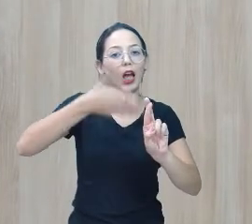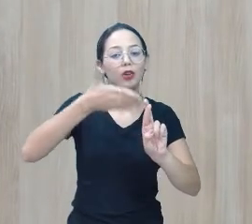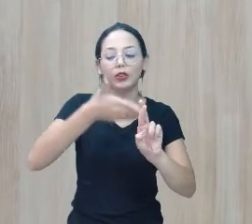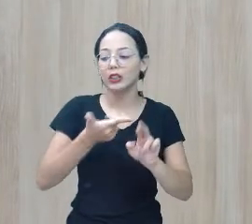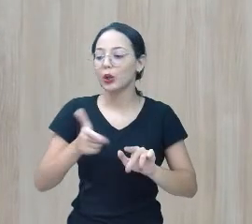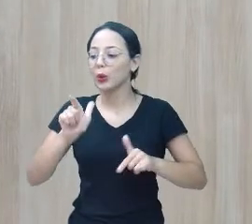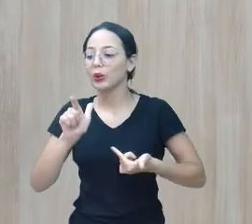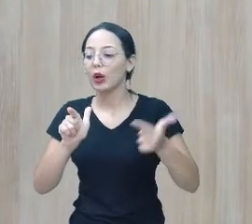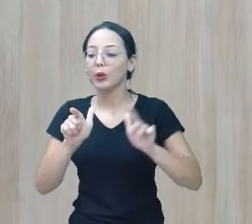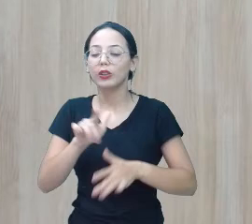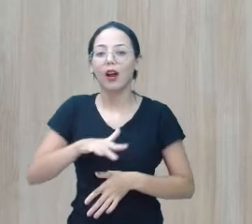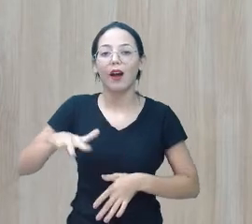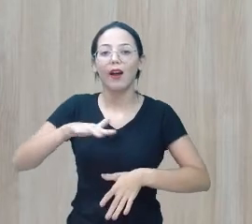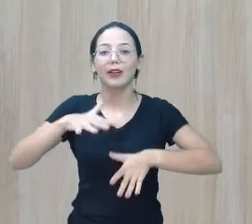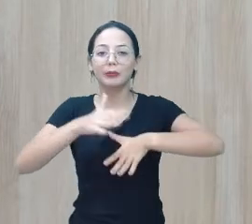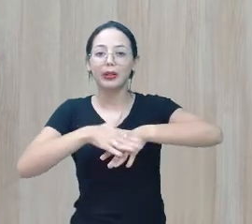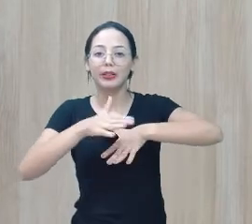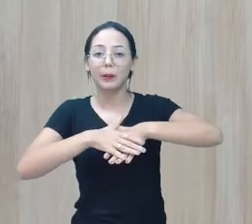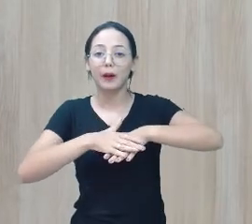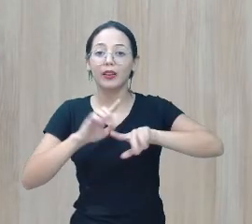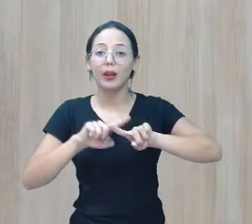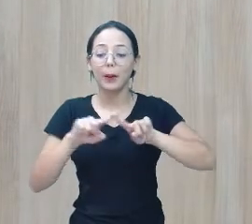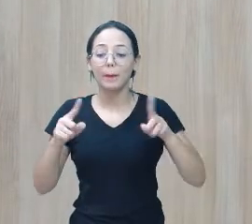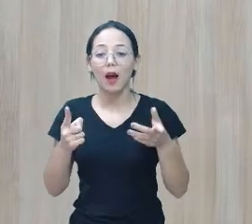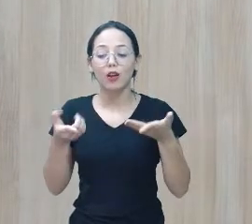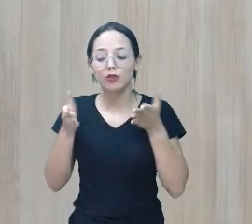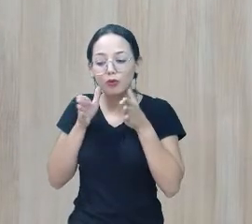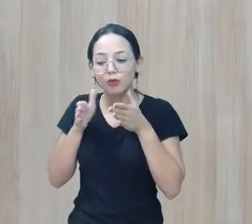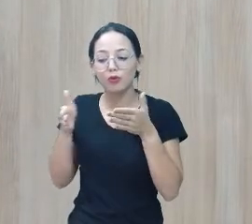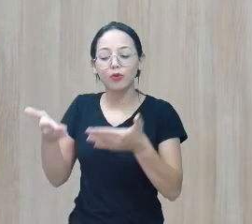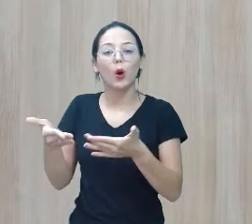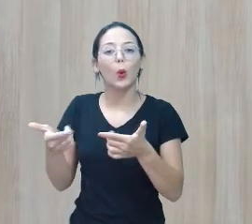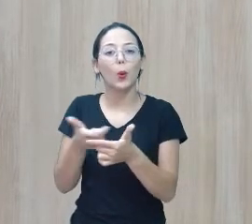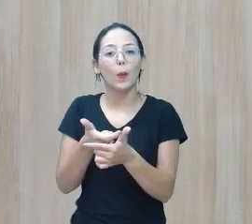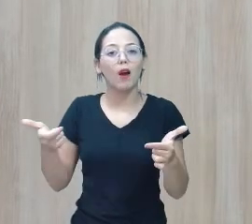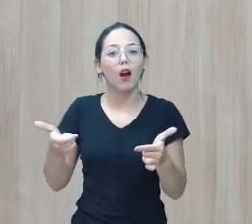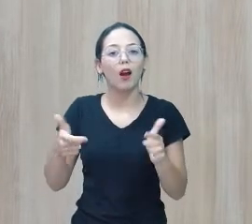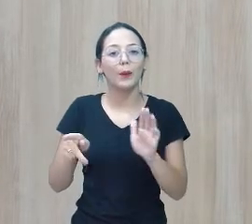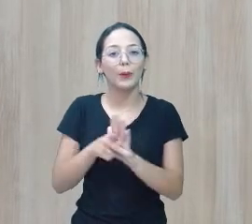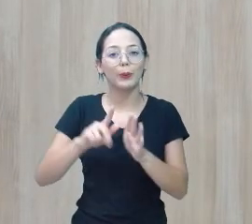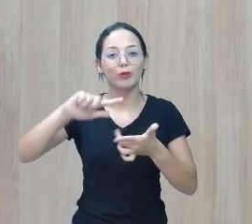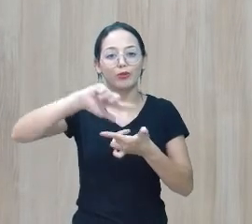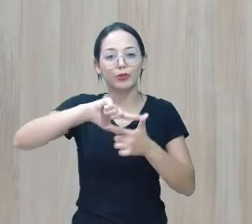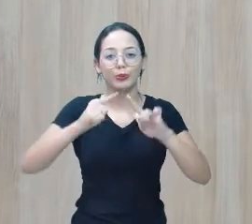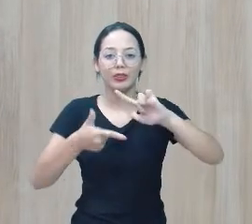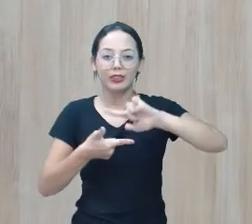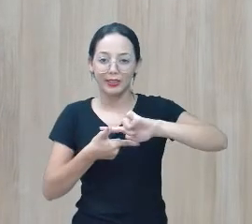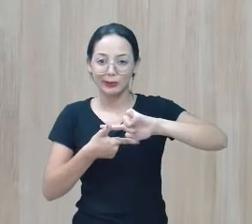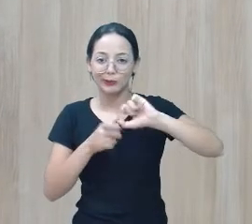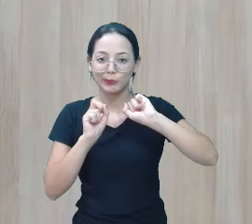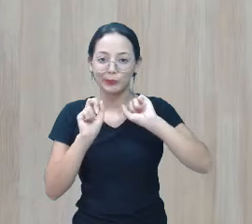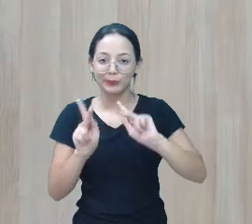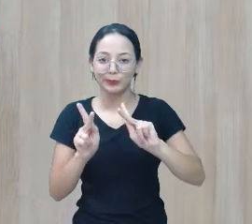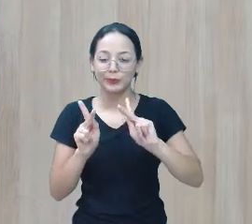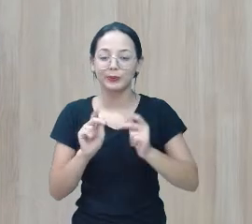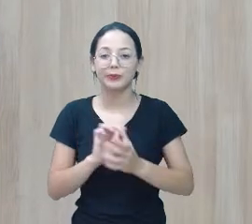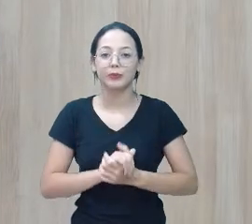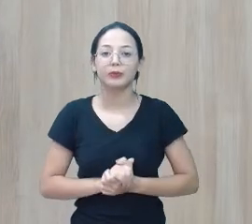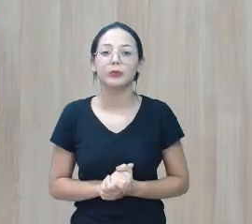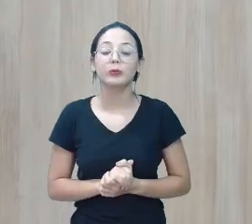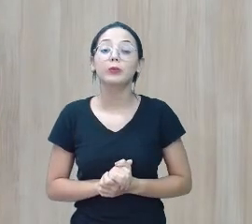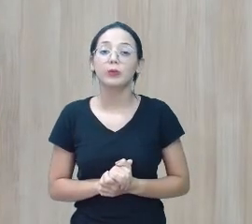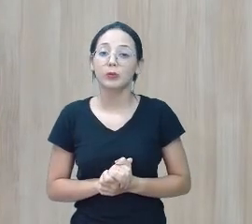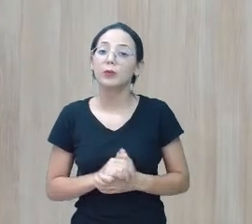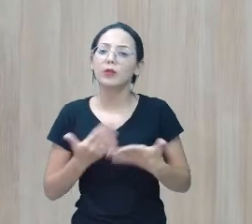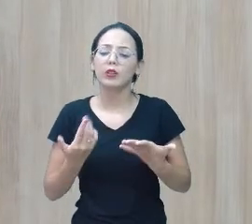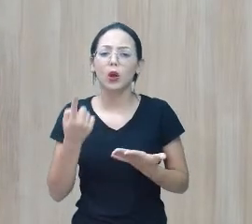áreas da matemática, mas a gente vai dar uma ênfase maior à questão geométrica, tá certo? Então, quando a gente pega